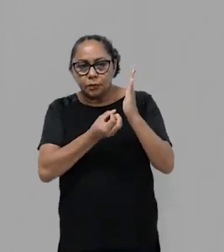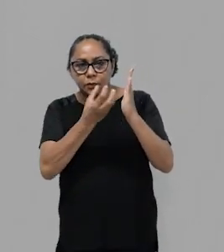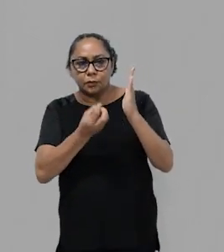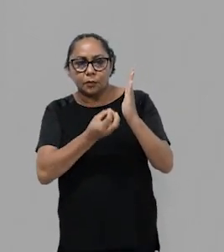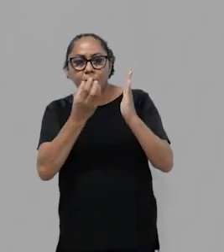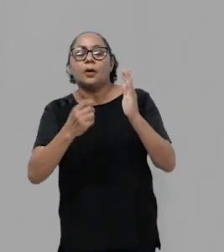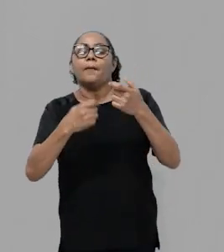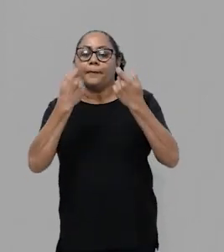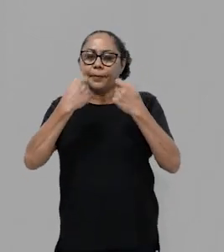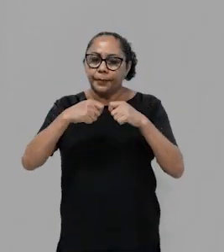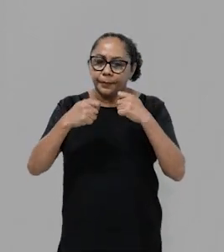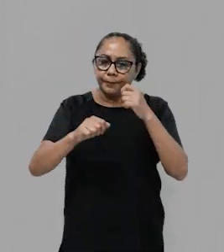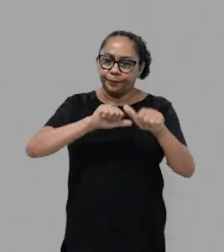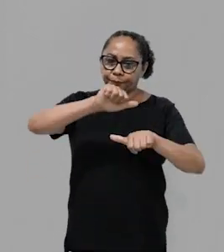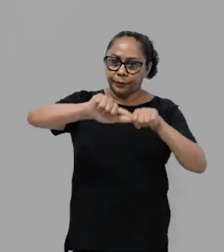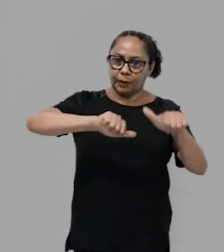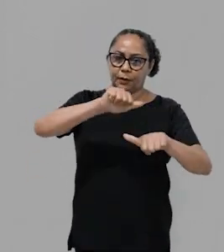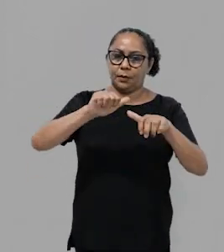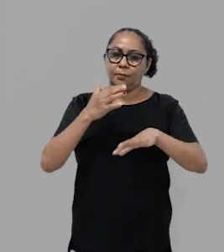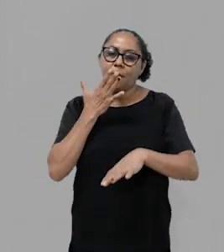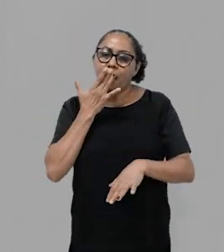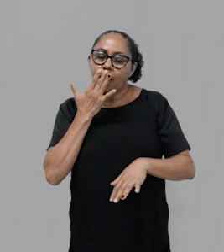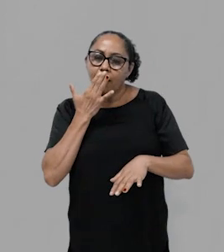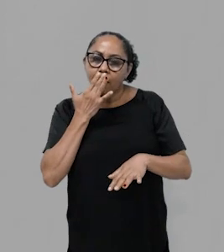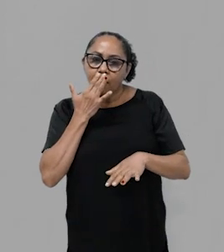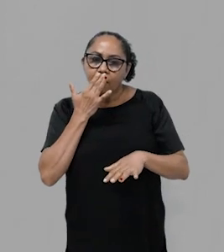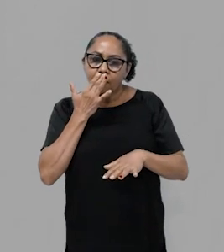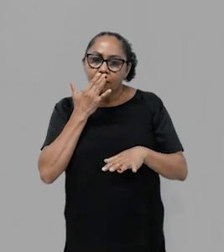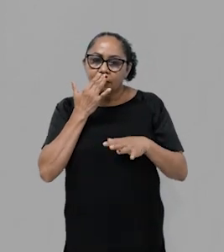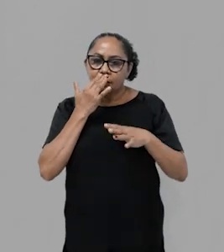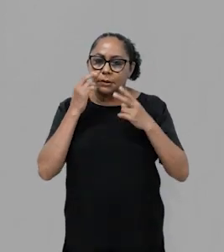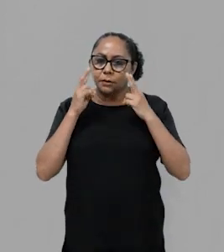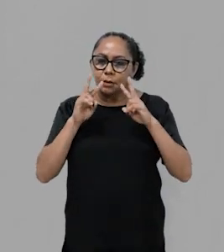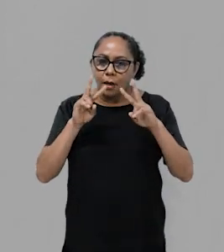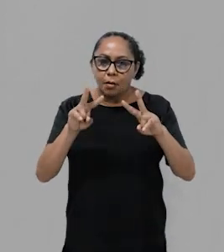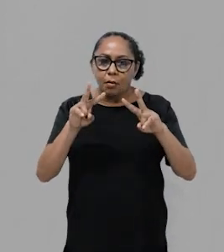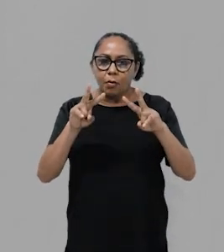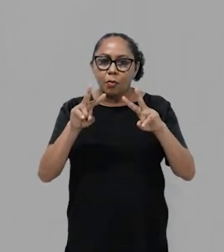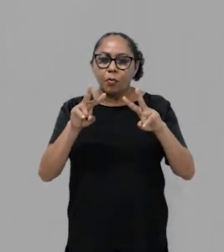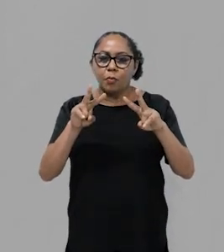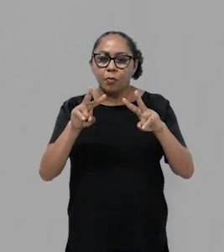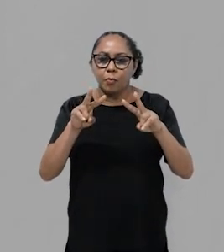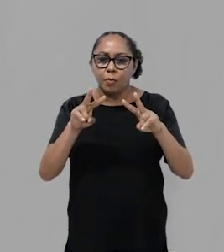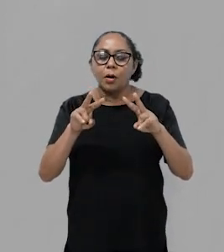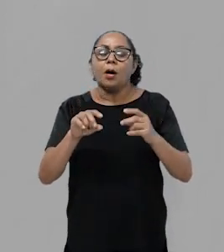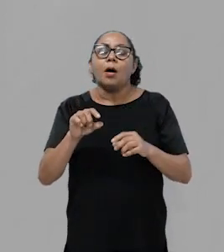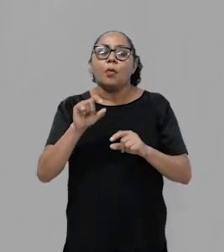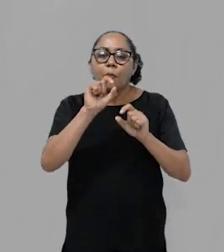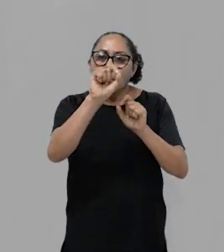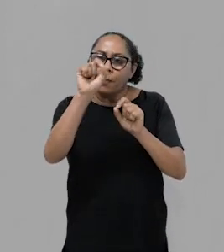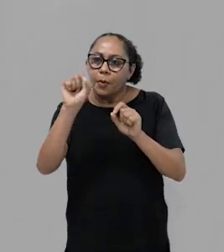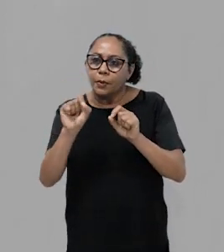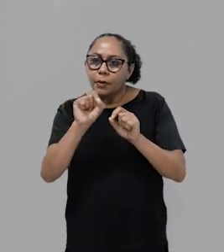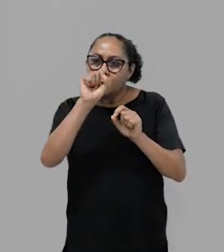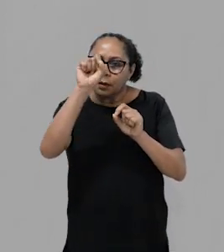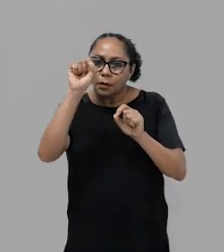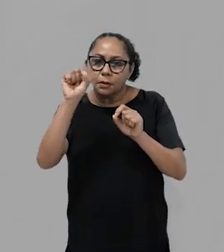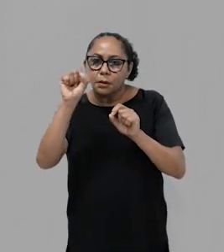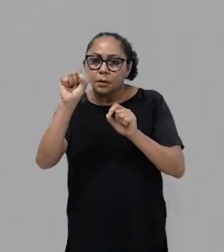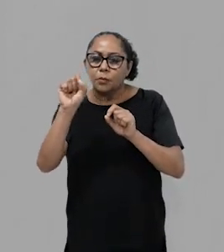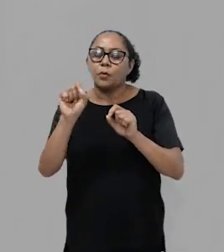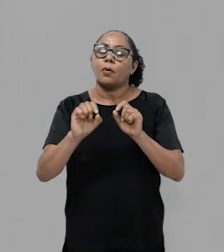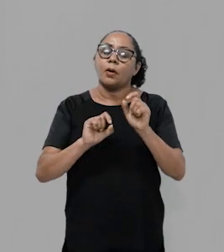Você cria suas próprias ilusões visuais a partir do que você vê. O impressionismo trabalha nisso. O pontilhismo, ao invés de utilizar, como